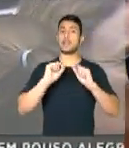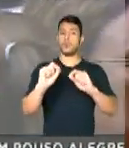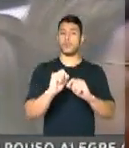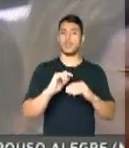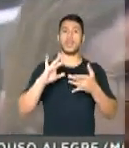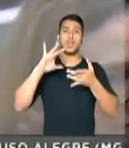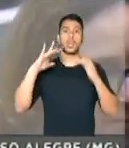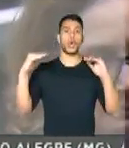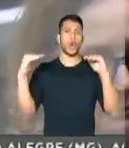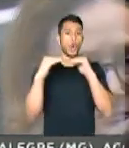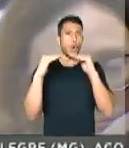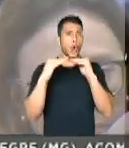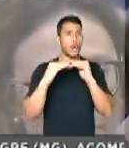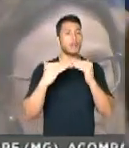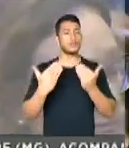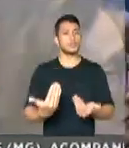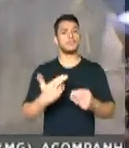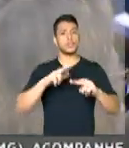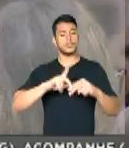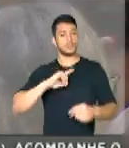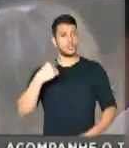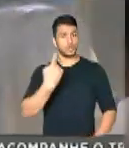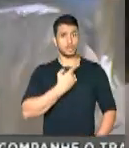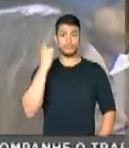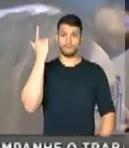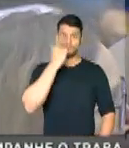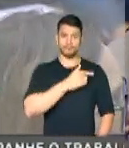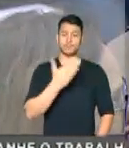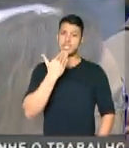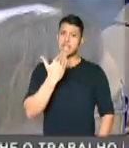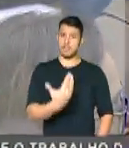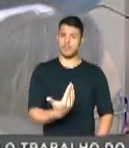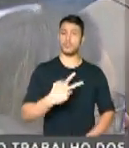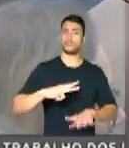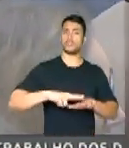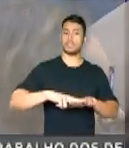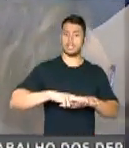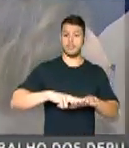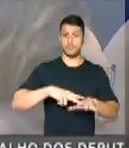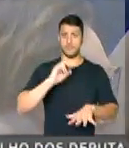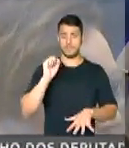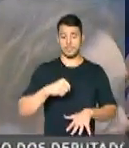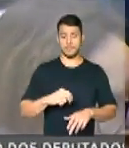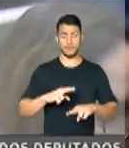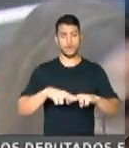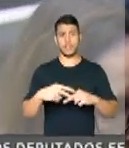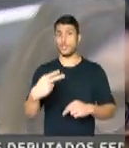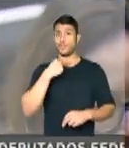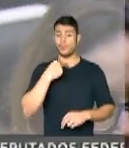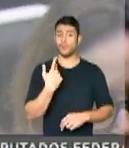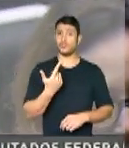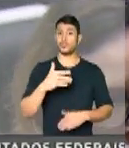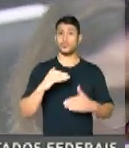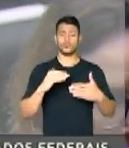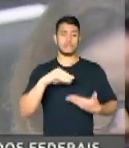de um lado quanto de outro. O parlamento ganha nesse momento, que vai defender as viúvas no país, que não podem ganhar menos que o salário mínimo.